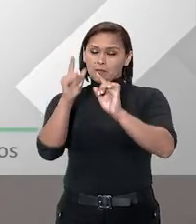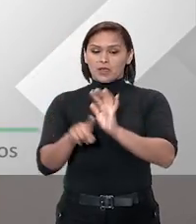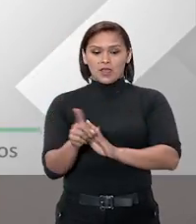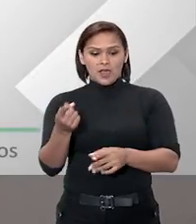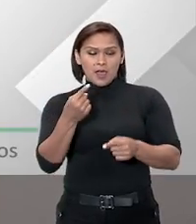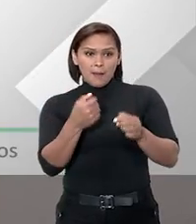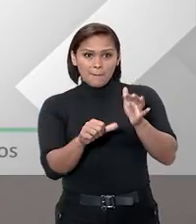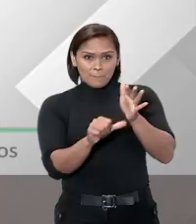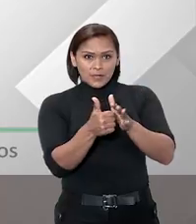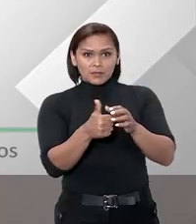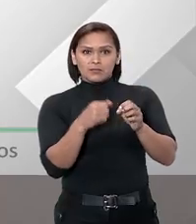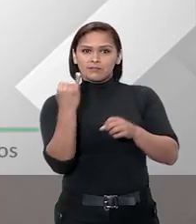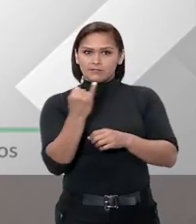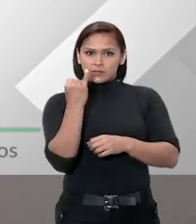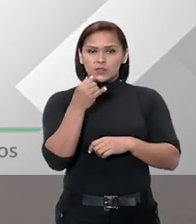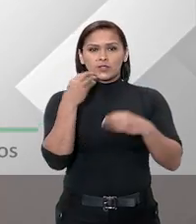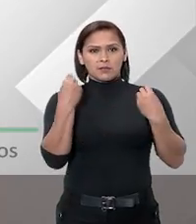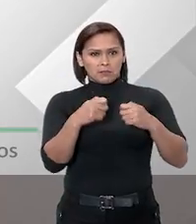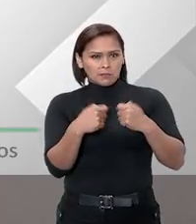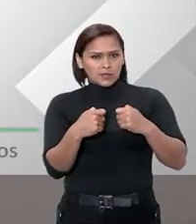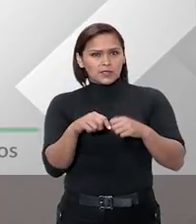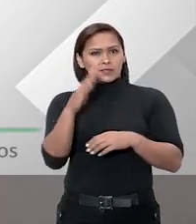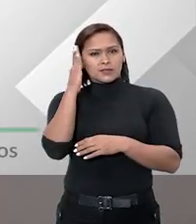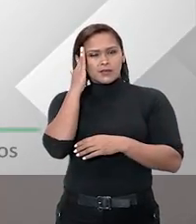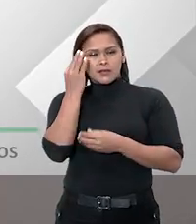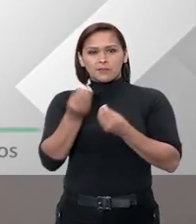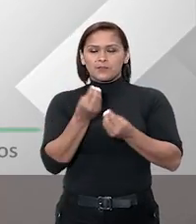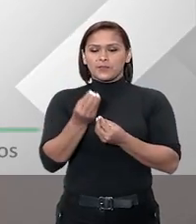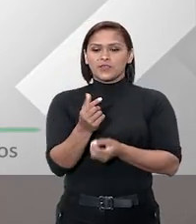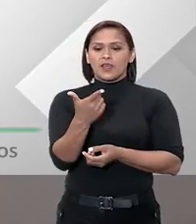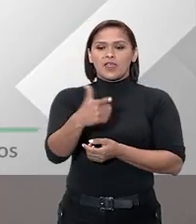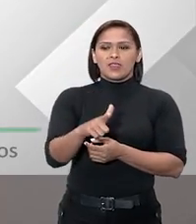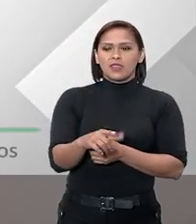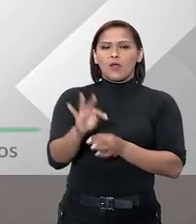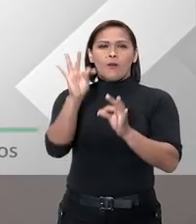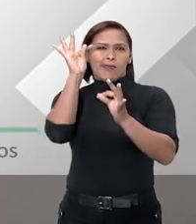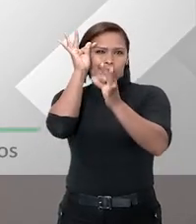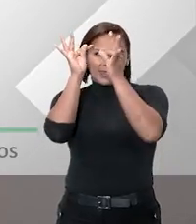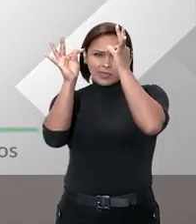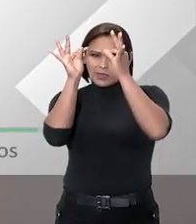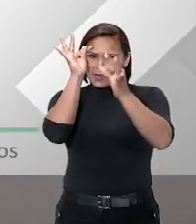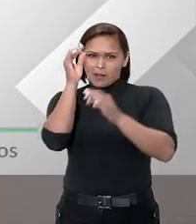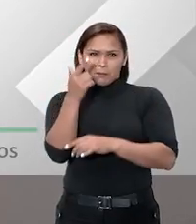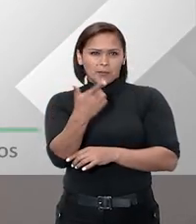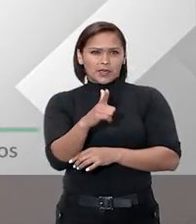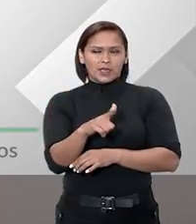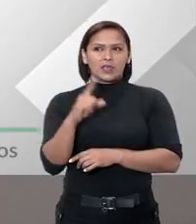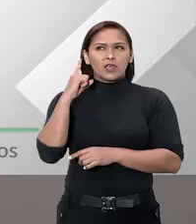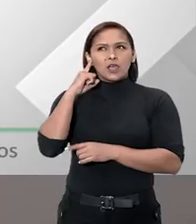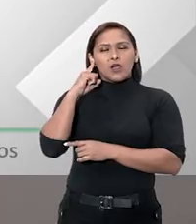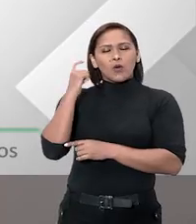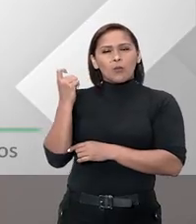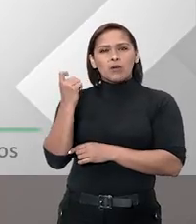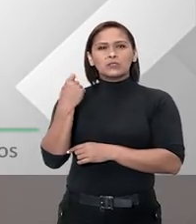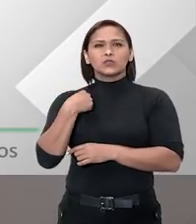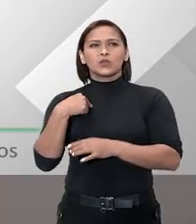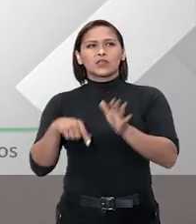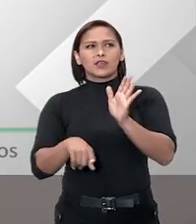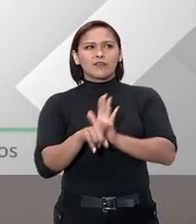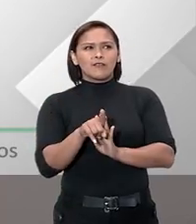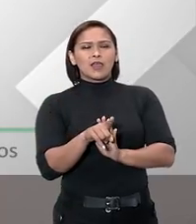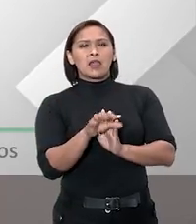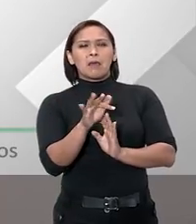primeira ponderação que a gente deve fazer. Ela não é terapia, ela não é uma escuta que vai